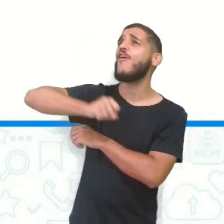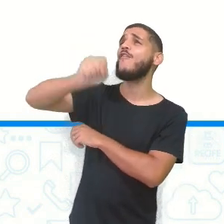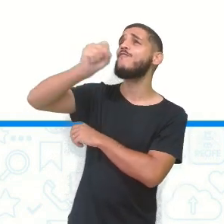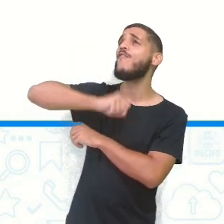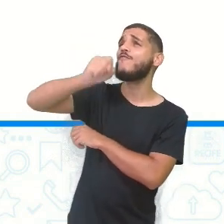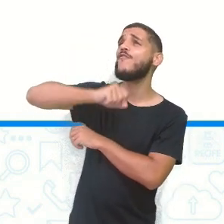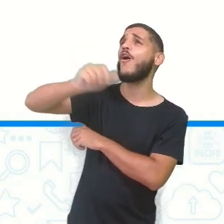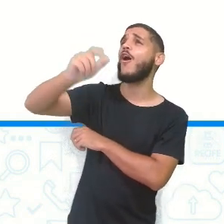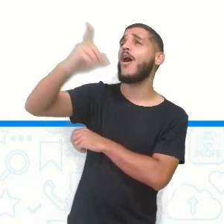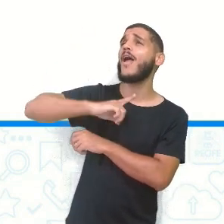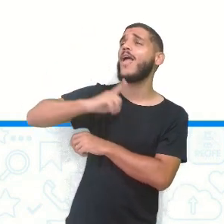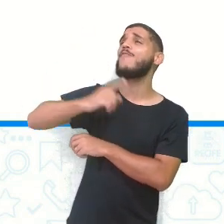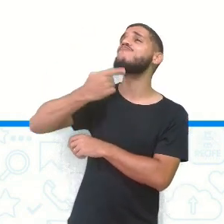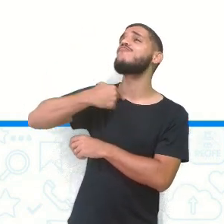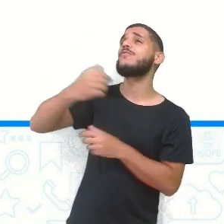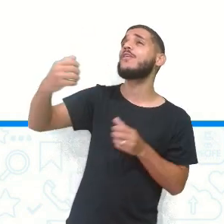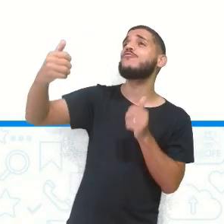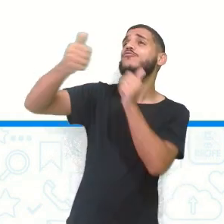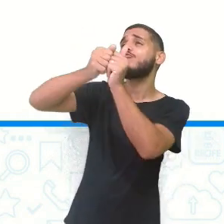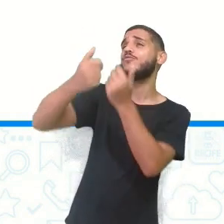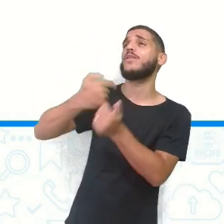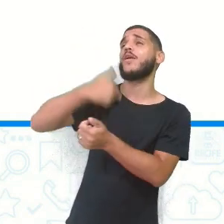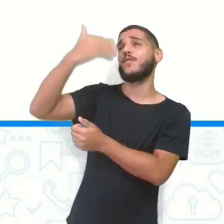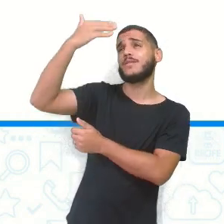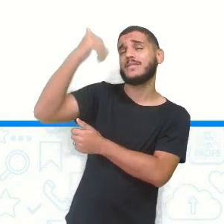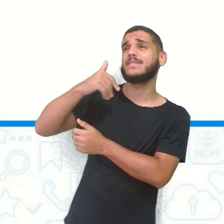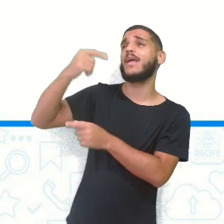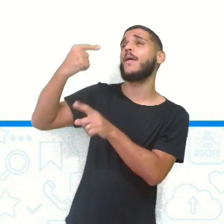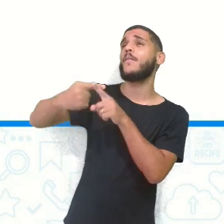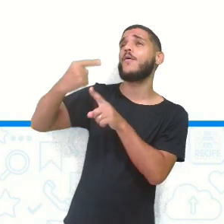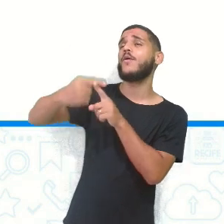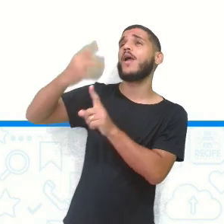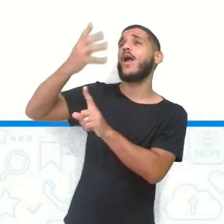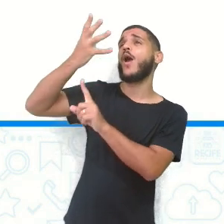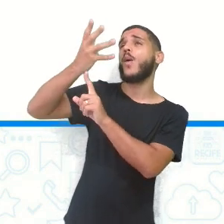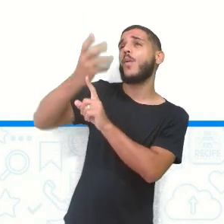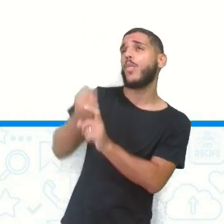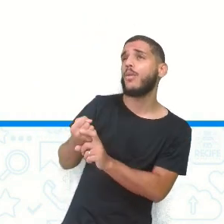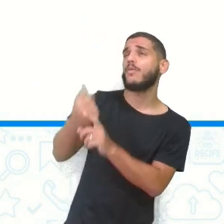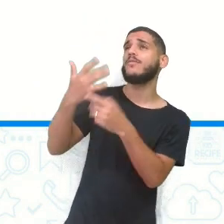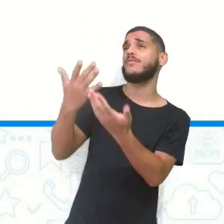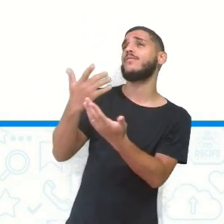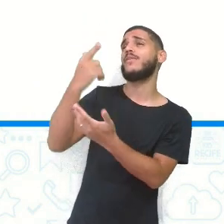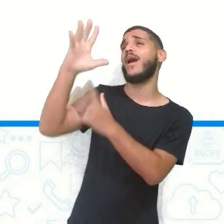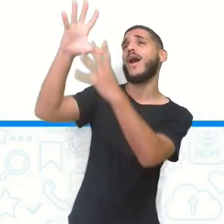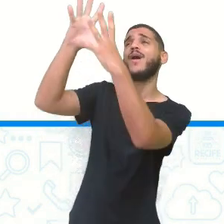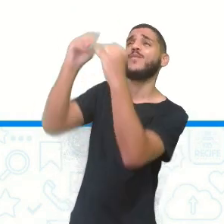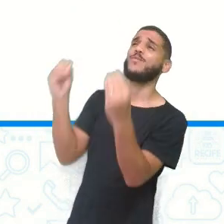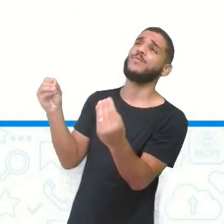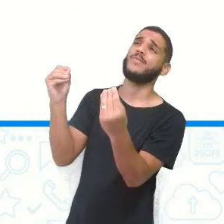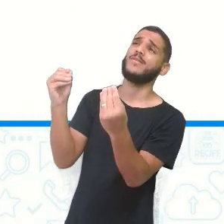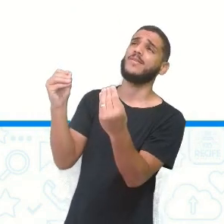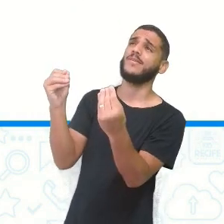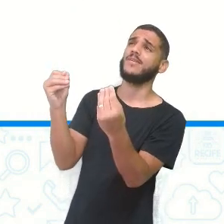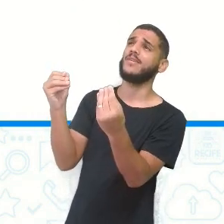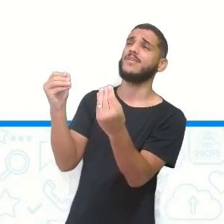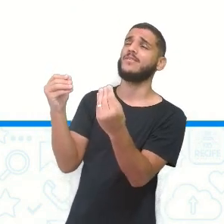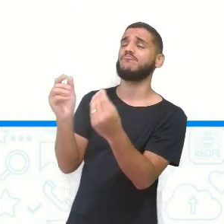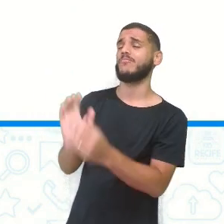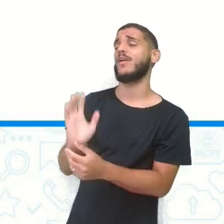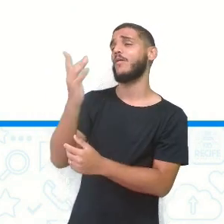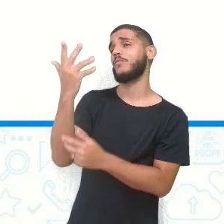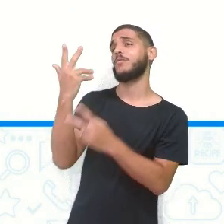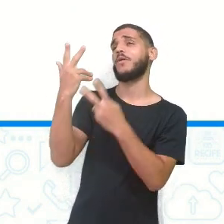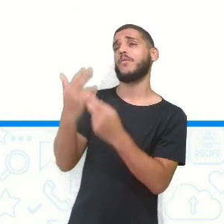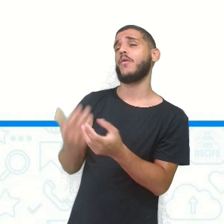leva contigo. Eu sei que quando a luz do fósforo se acabar, você vai sumir, como aconteceu